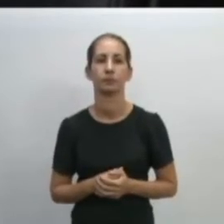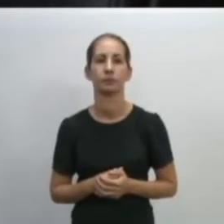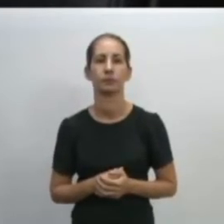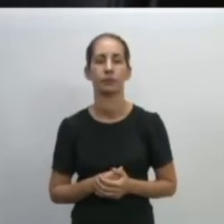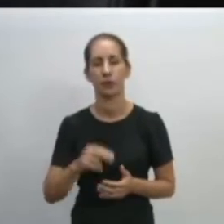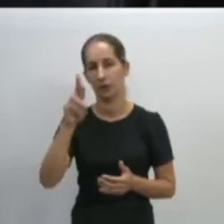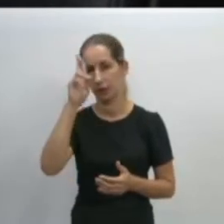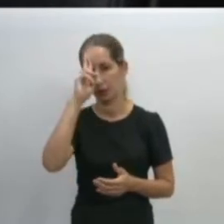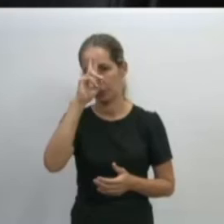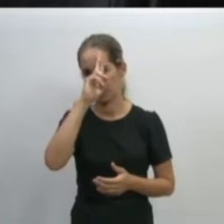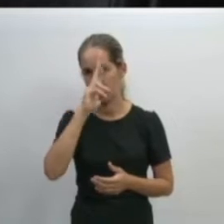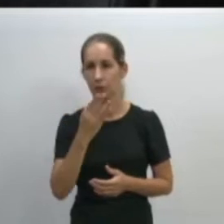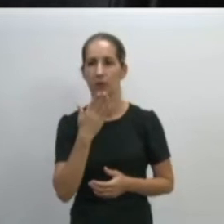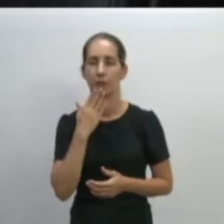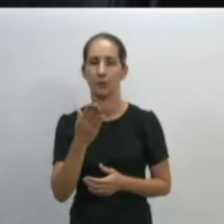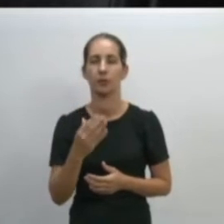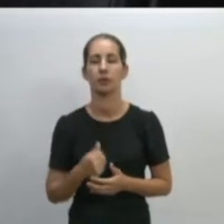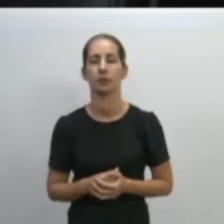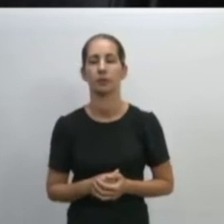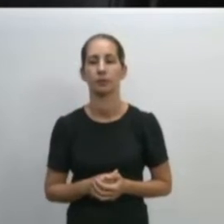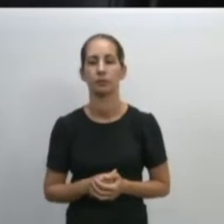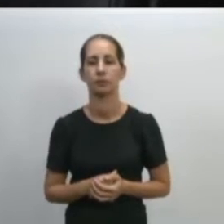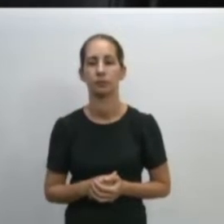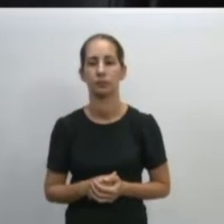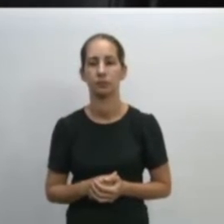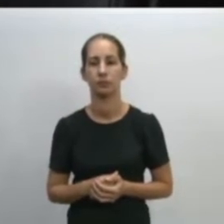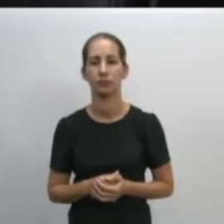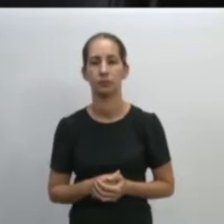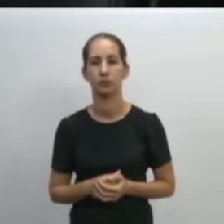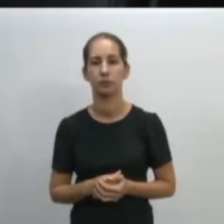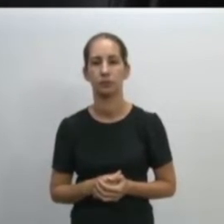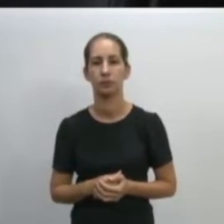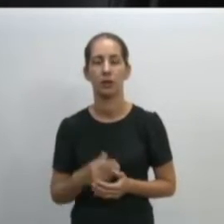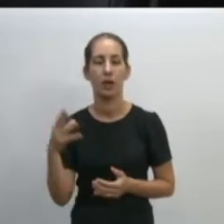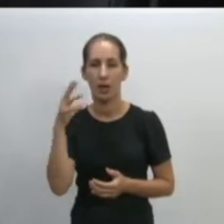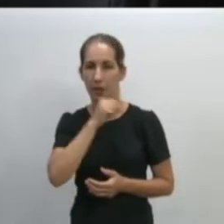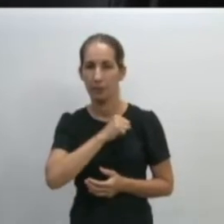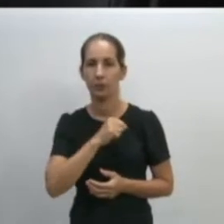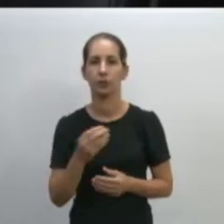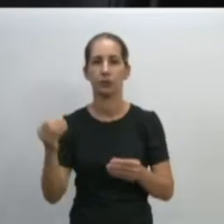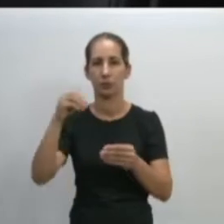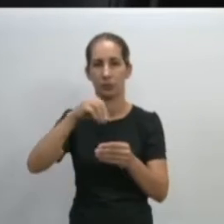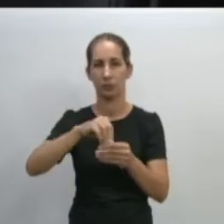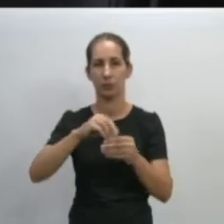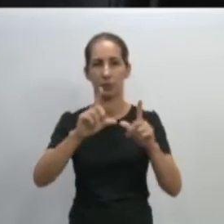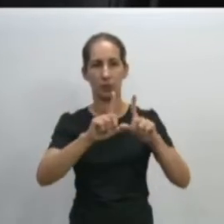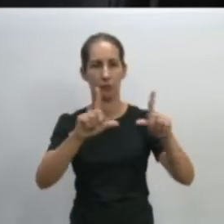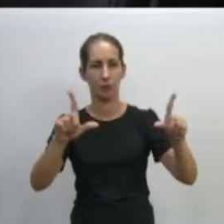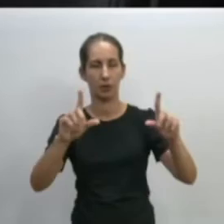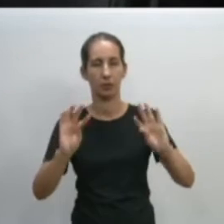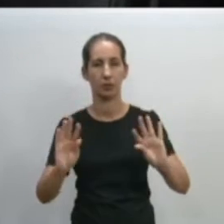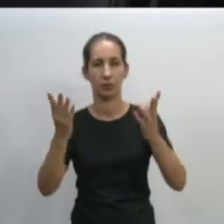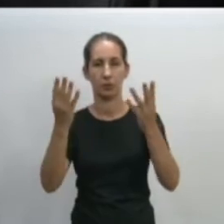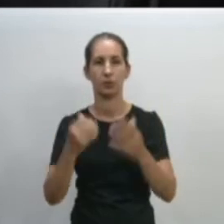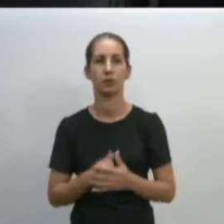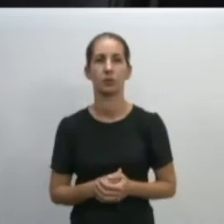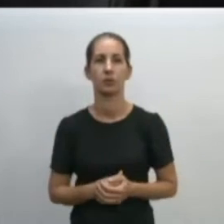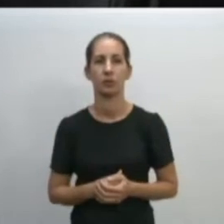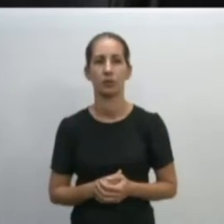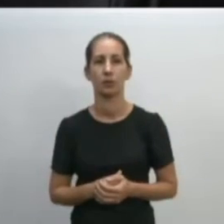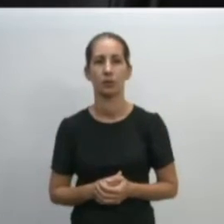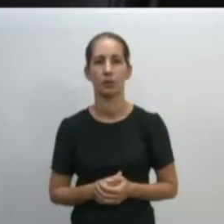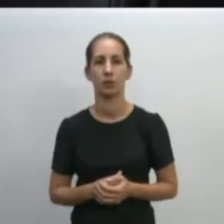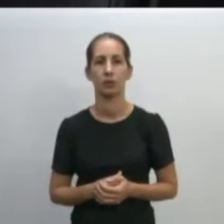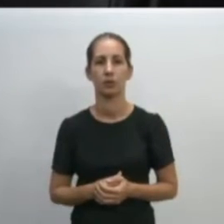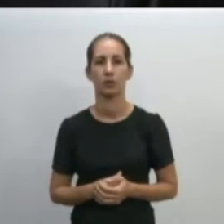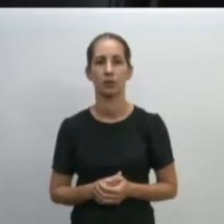Vereador Ranieri Barbosa requer com a máxima urgência a reinstalação da placa de inauguração da